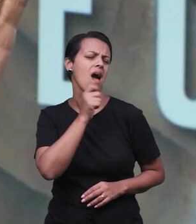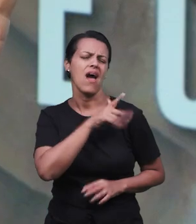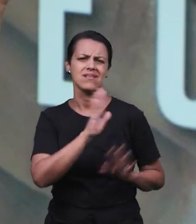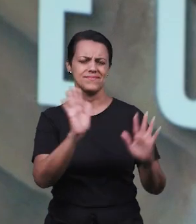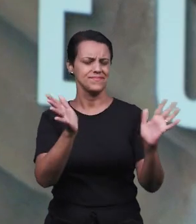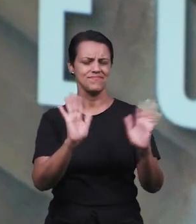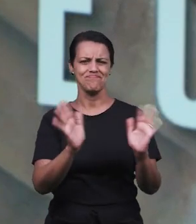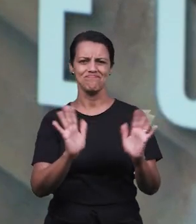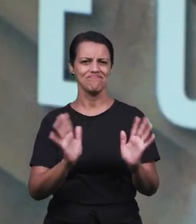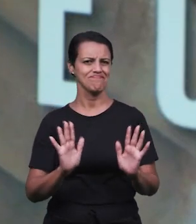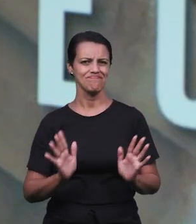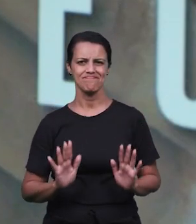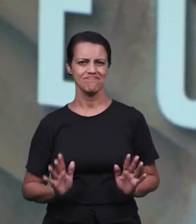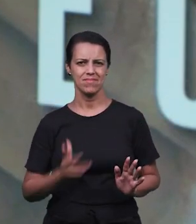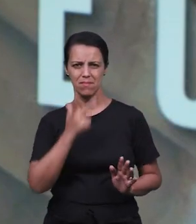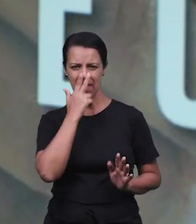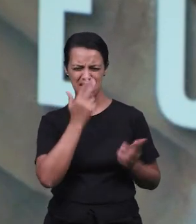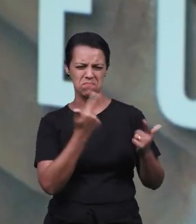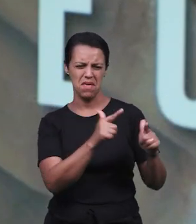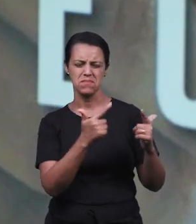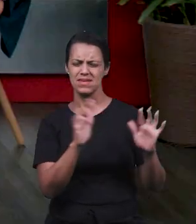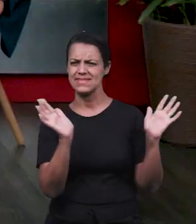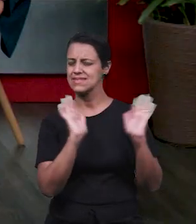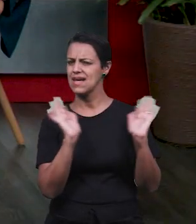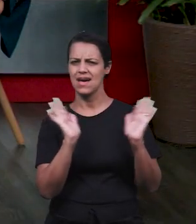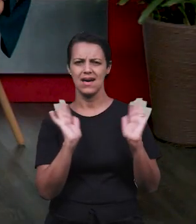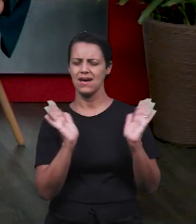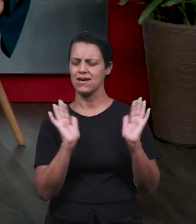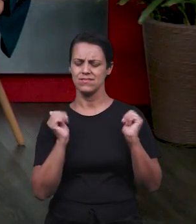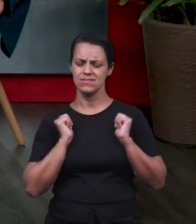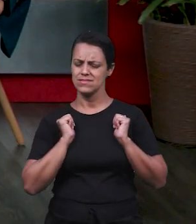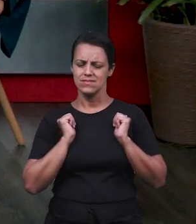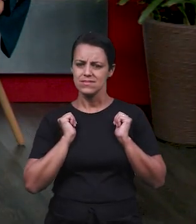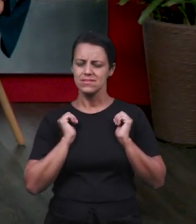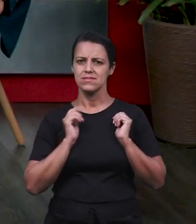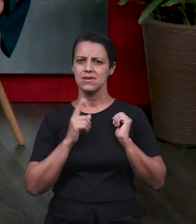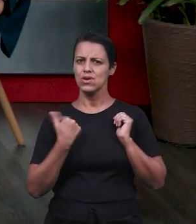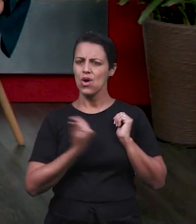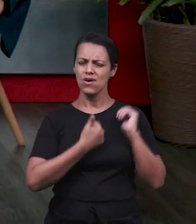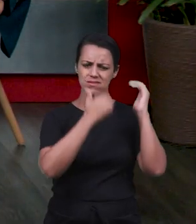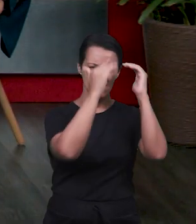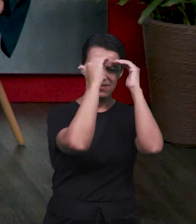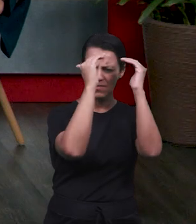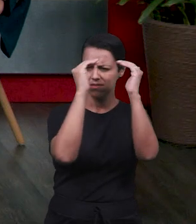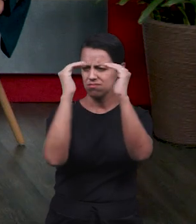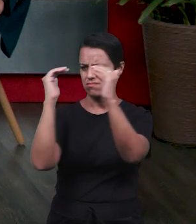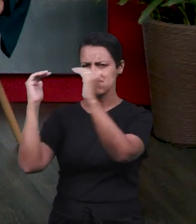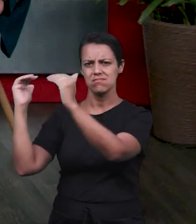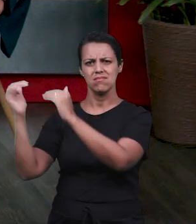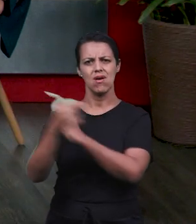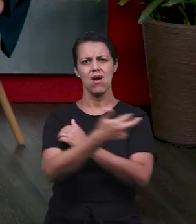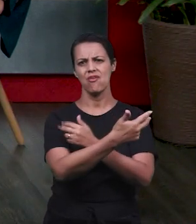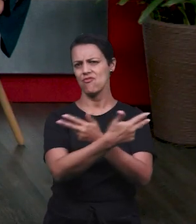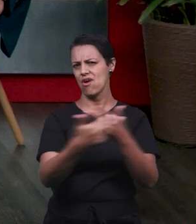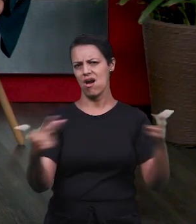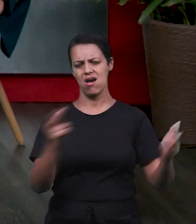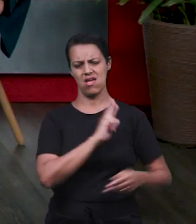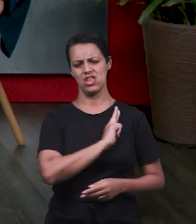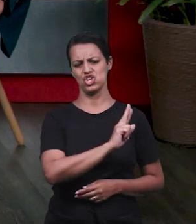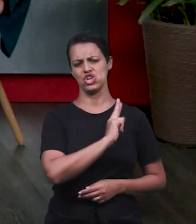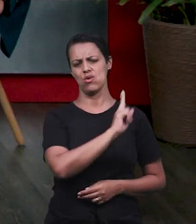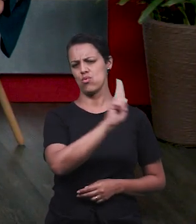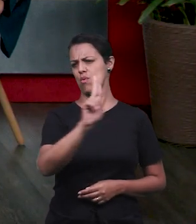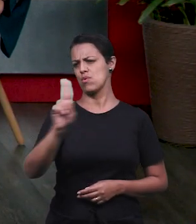isso. Perfeitamente respeitamos, né, não é? a toda posição forma das demais denominações,